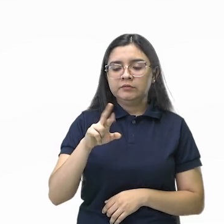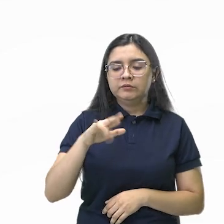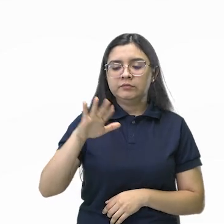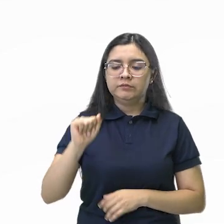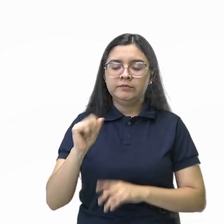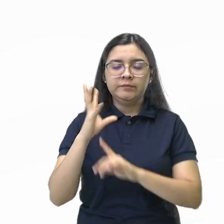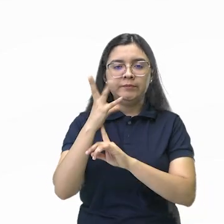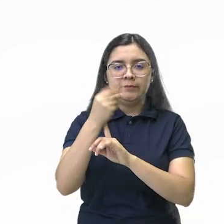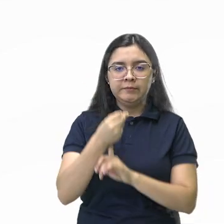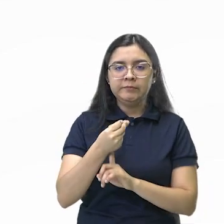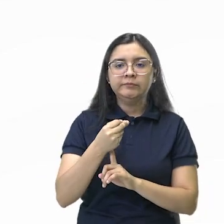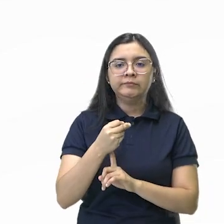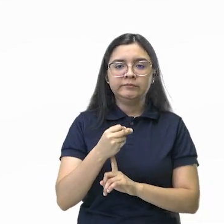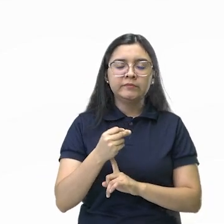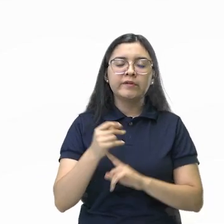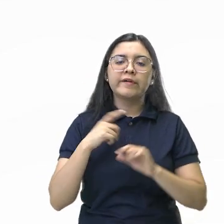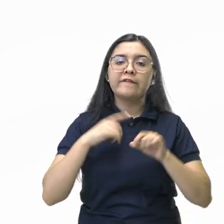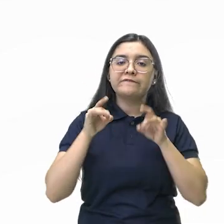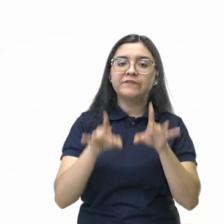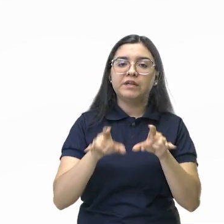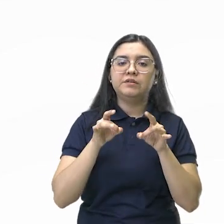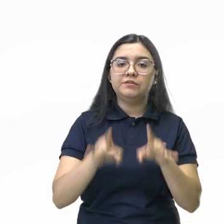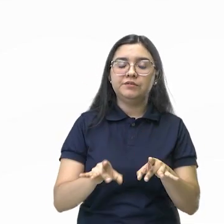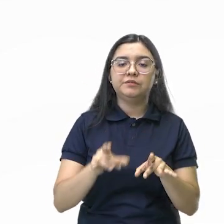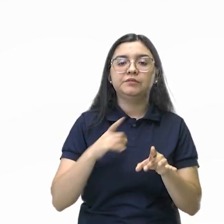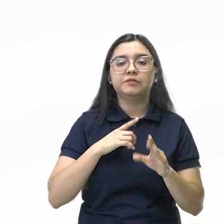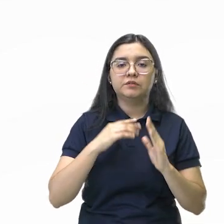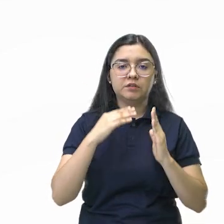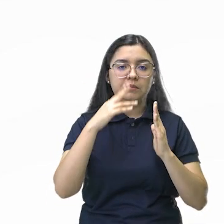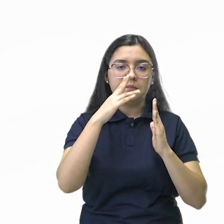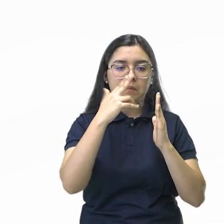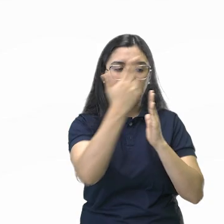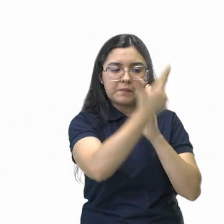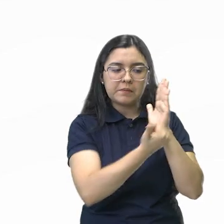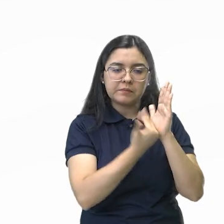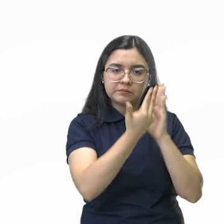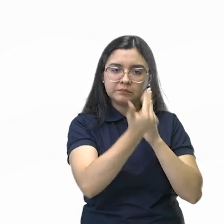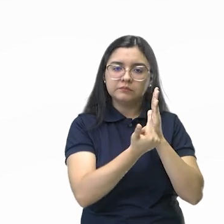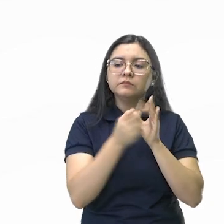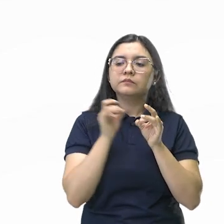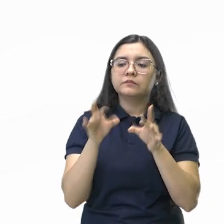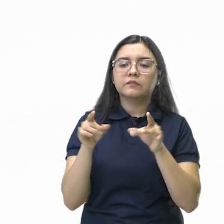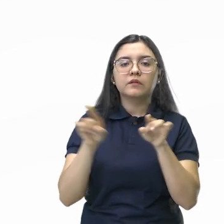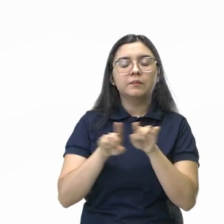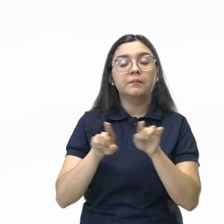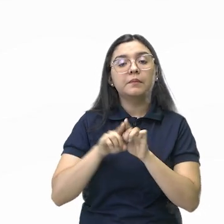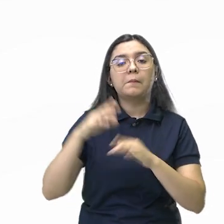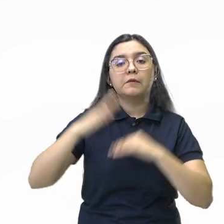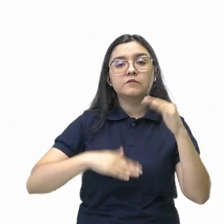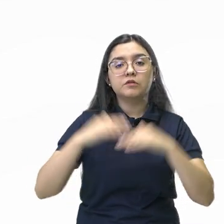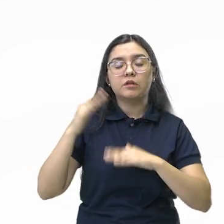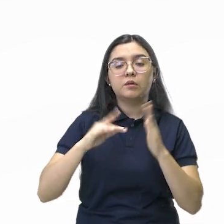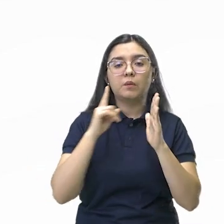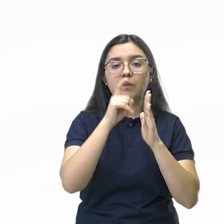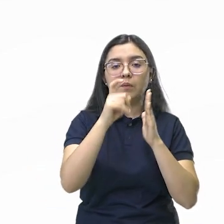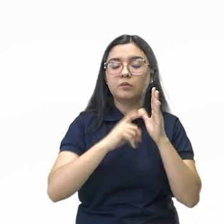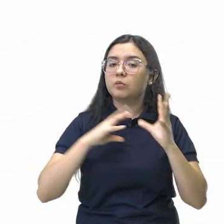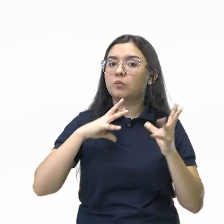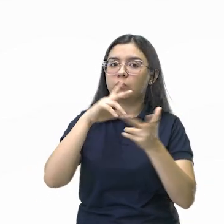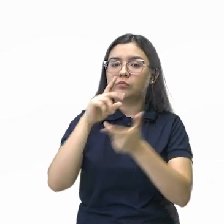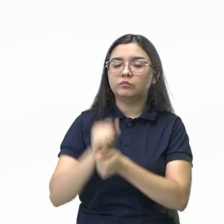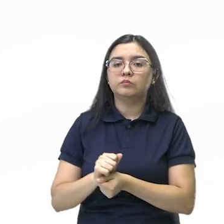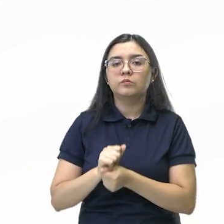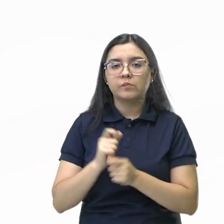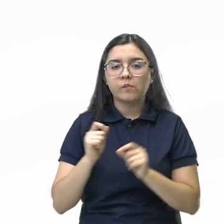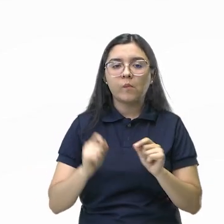arte, onde são comercializados ali pinturas de arte, e também grafiteiros do mundo inteiro